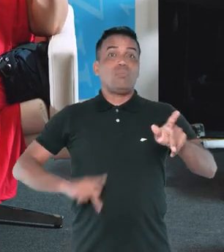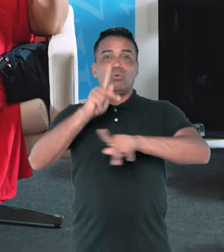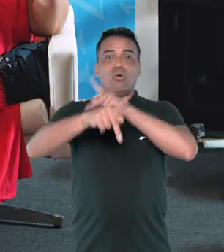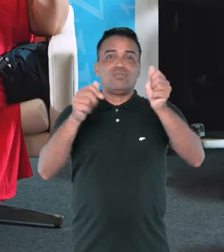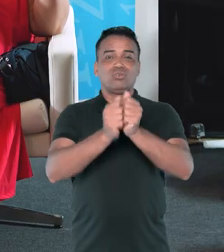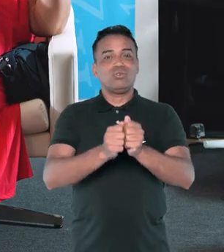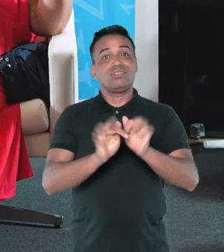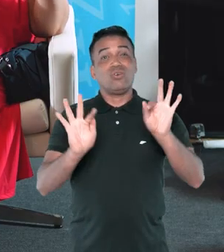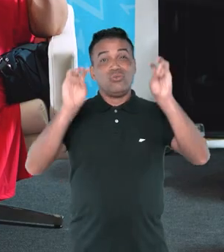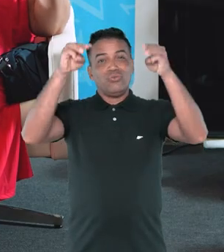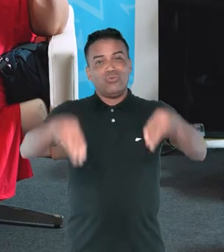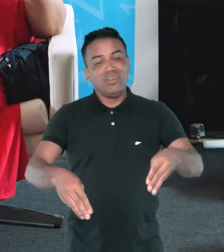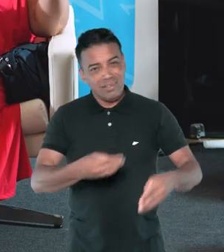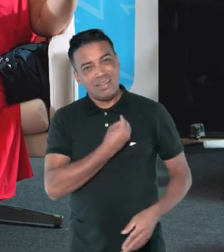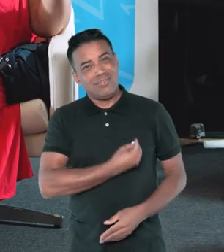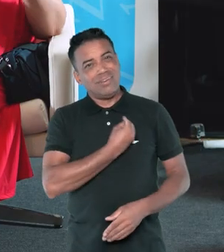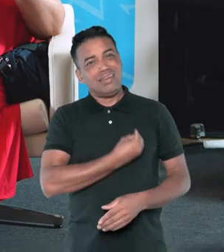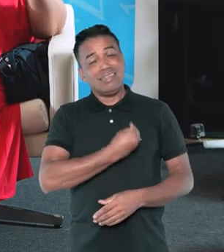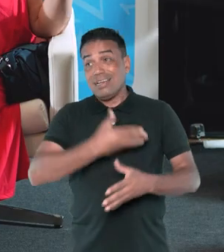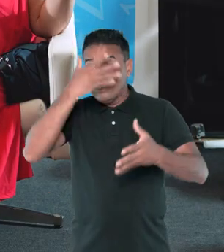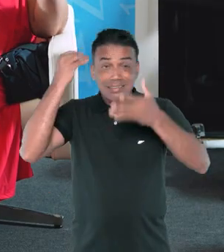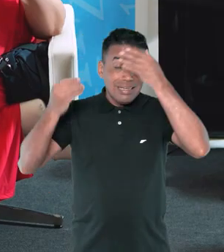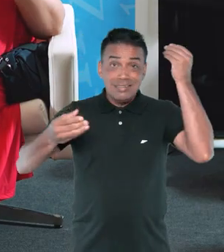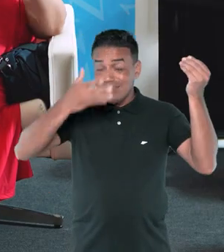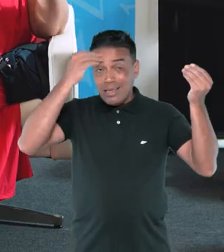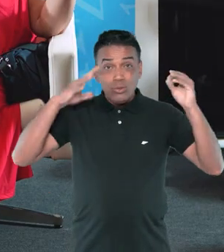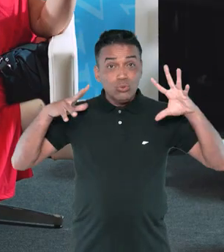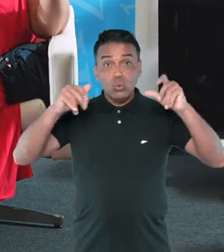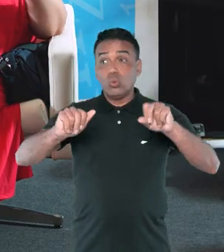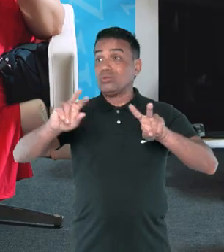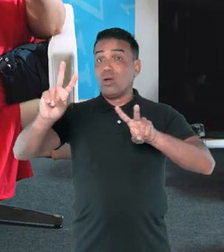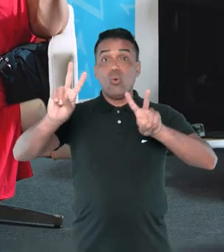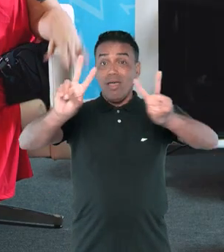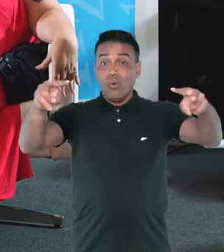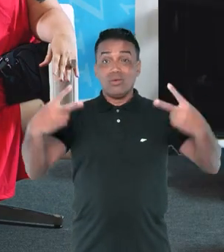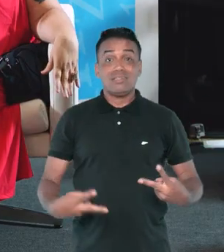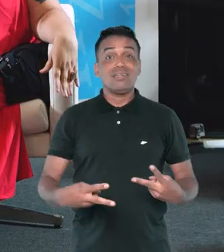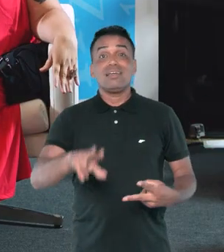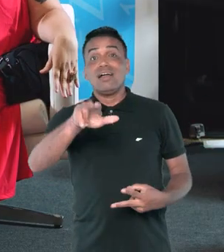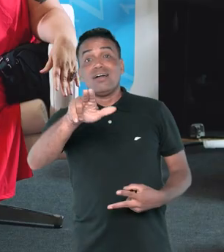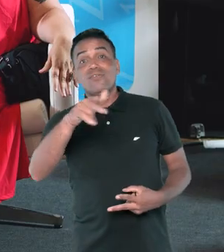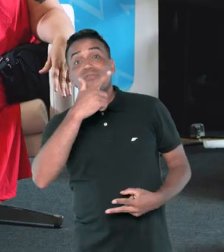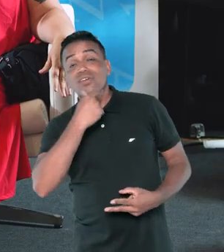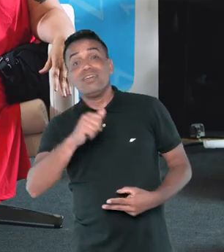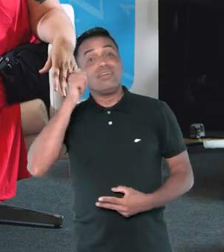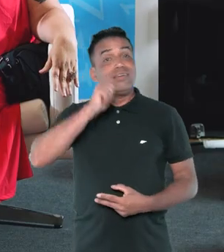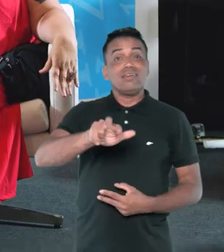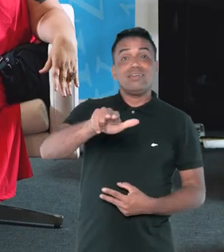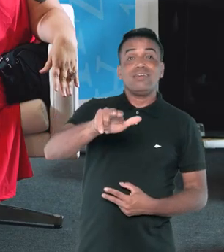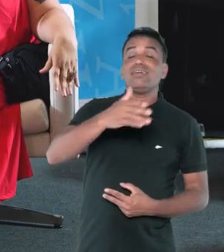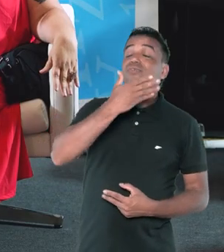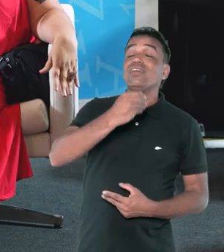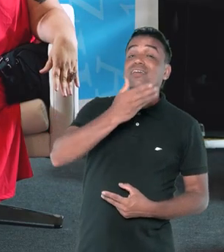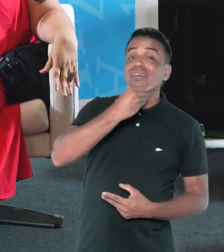muito, muito triste, ele esqueceu tudo, perdeu, não reconhecia mais os filhos, nem a Mercedes.